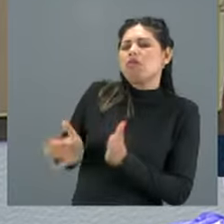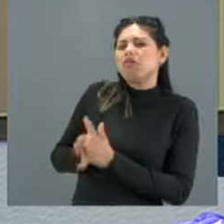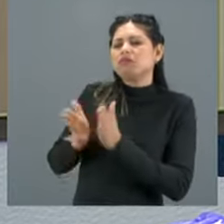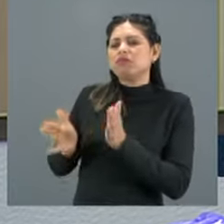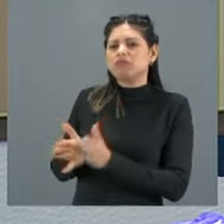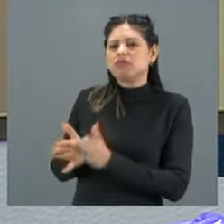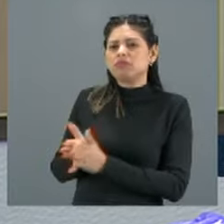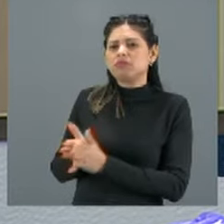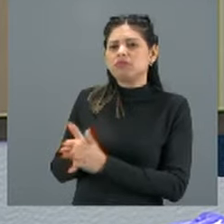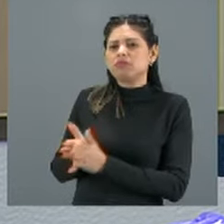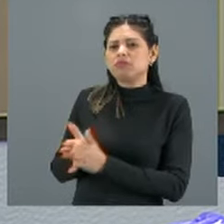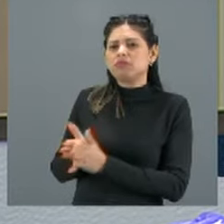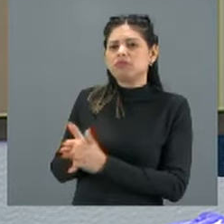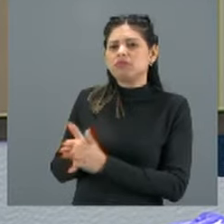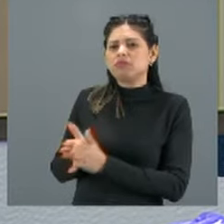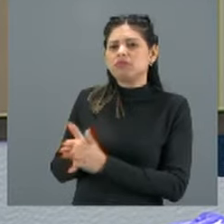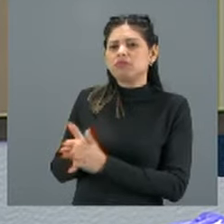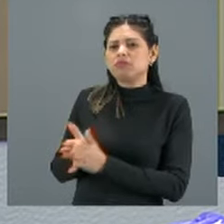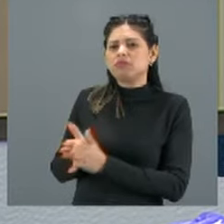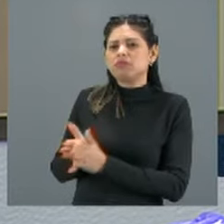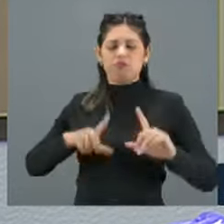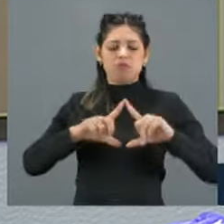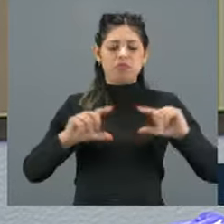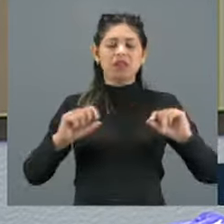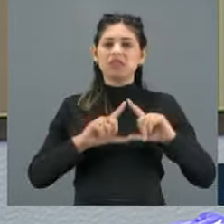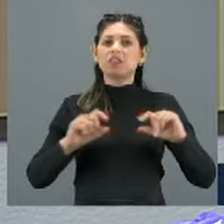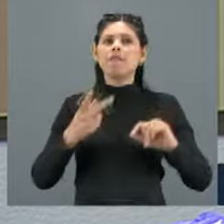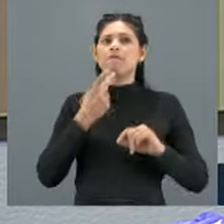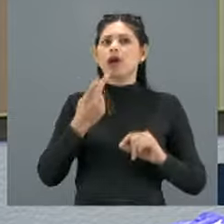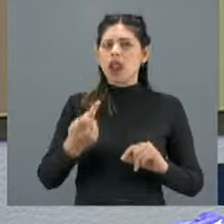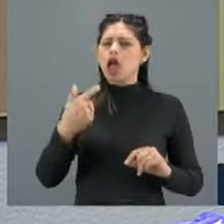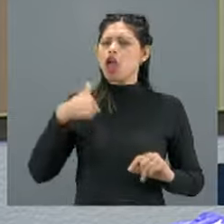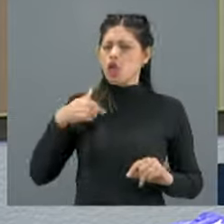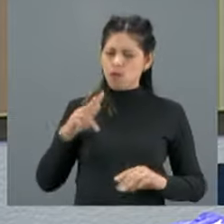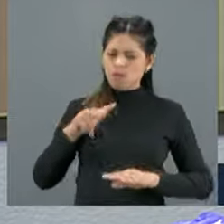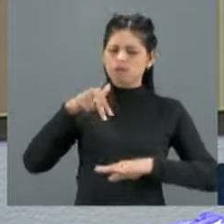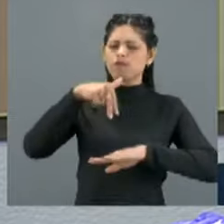no Brasil, na de Brasília. Por isso eu estou contando aqui,